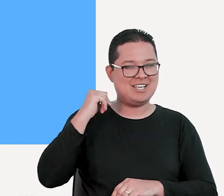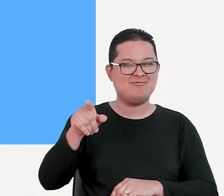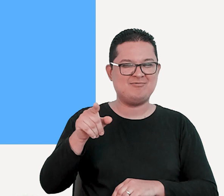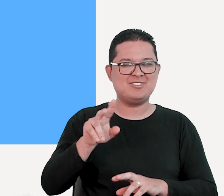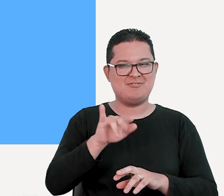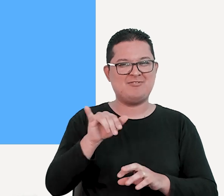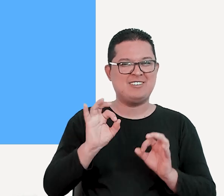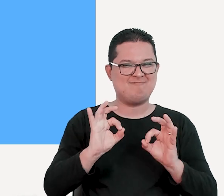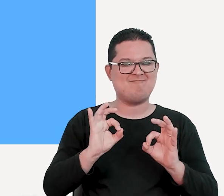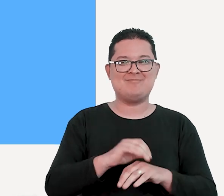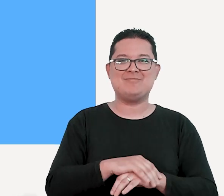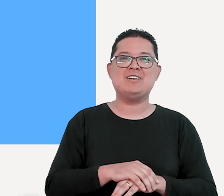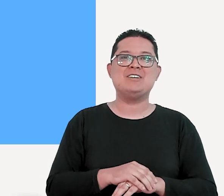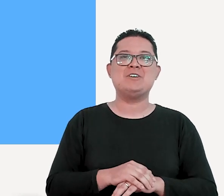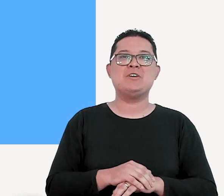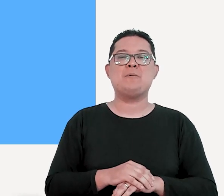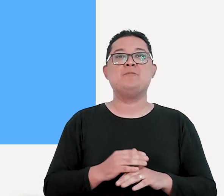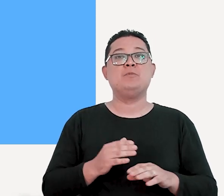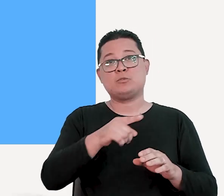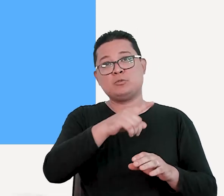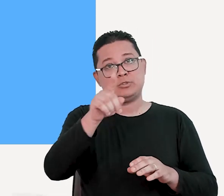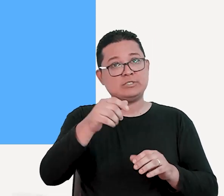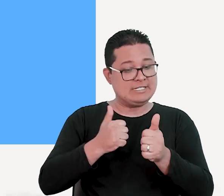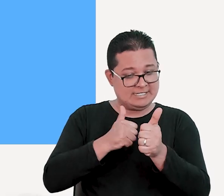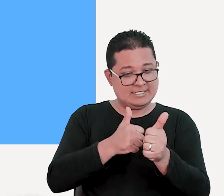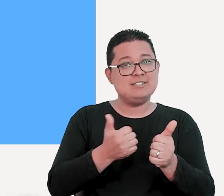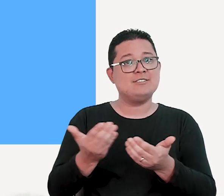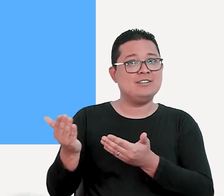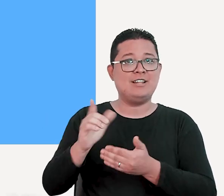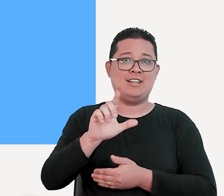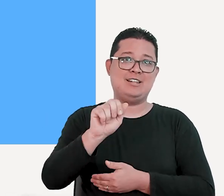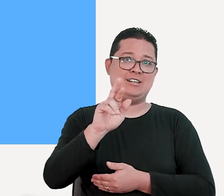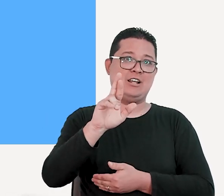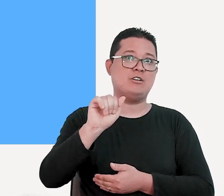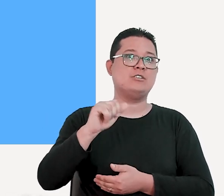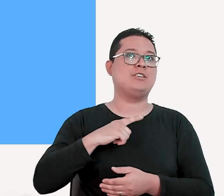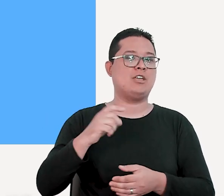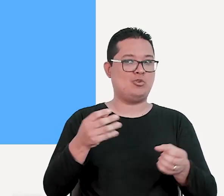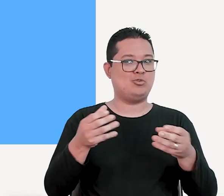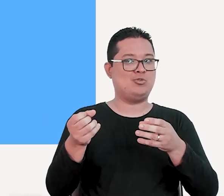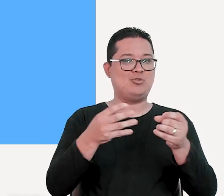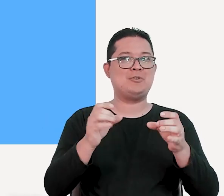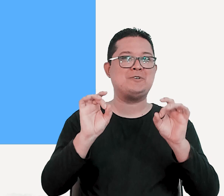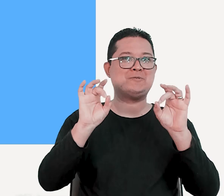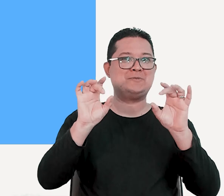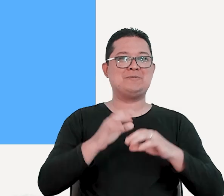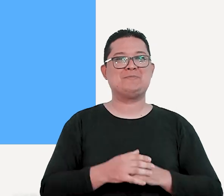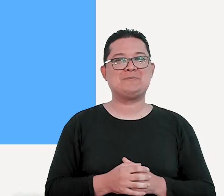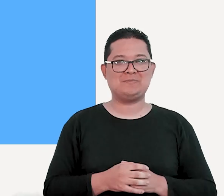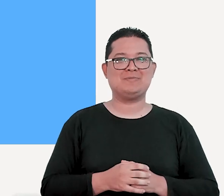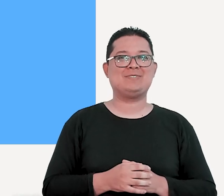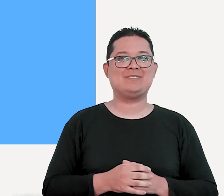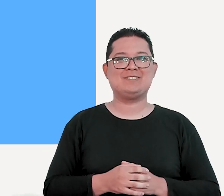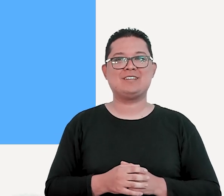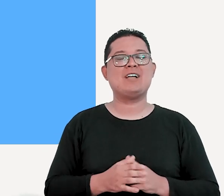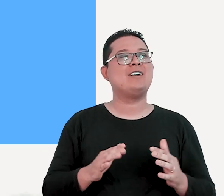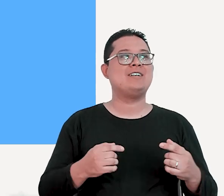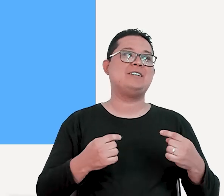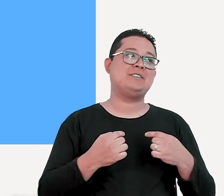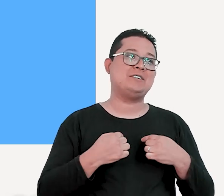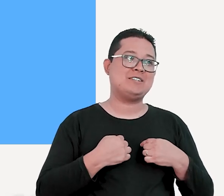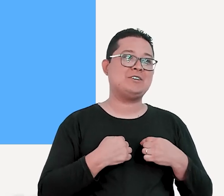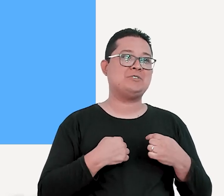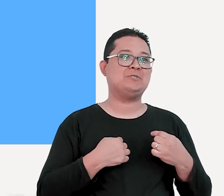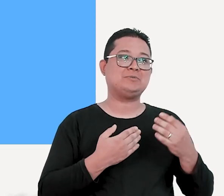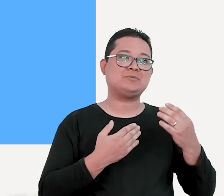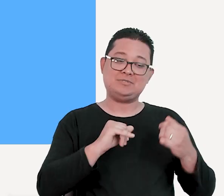a Laura, gente. Fiquem atentos aí, que com certeza vem muita novidade maravilhosa, né, Laura? Meninas, eu queria muito